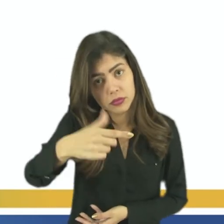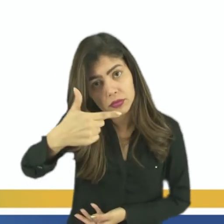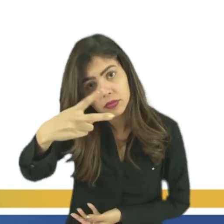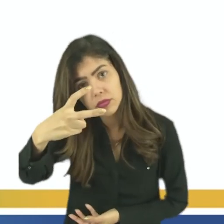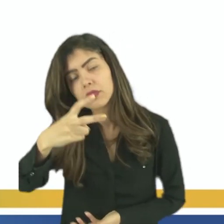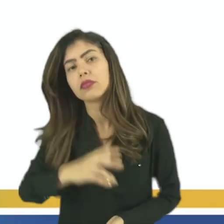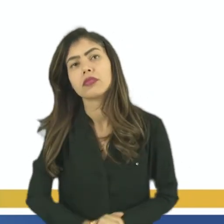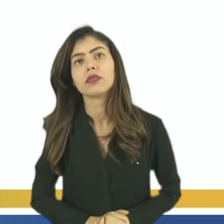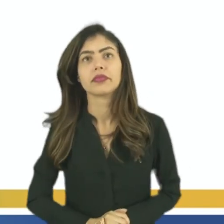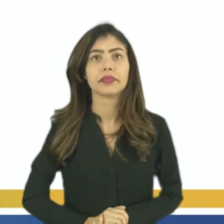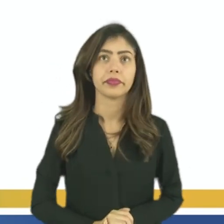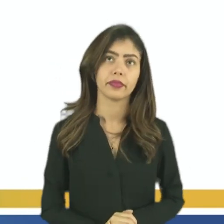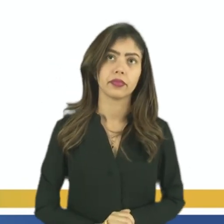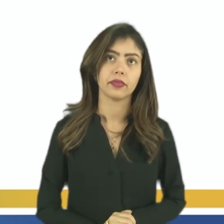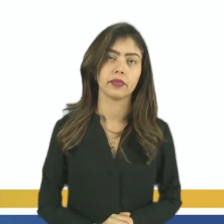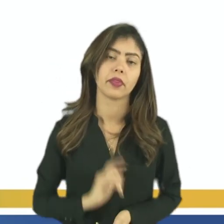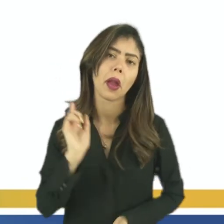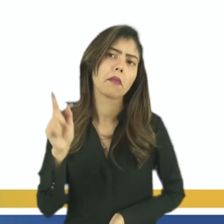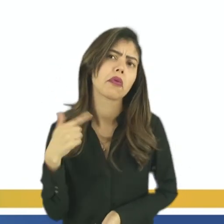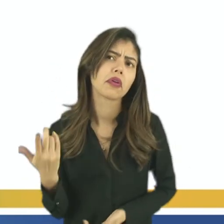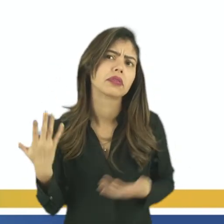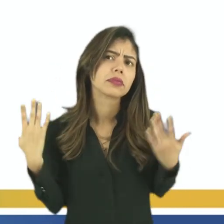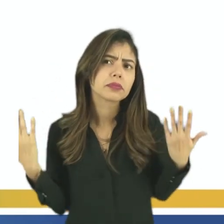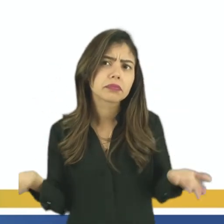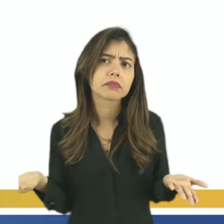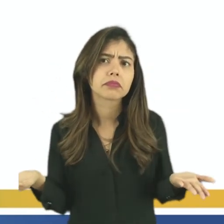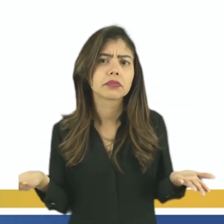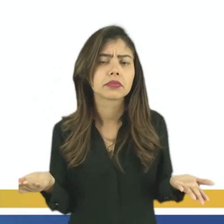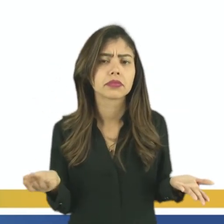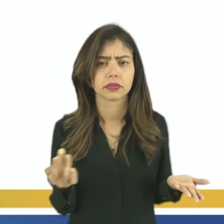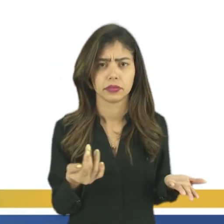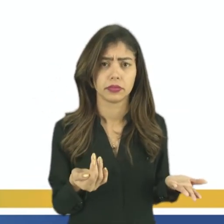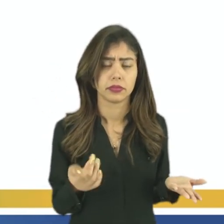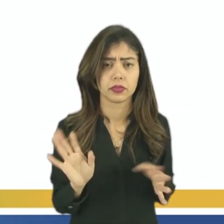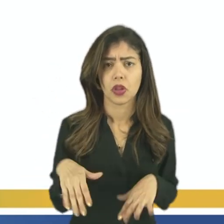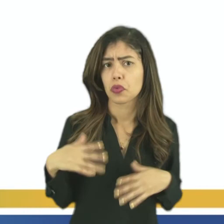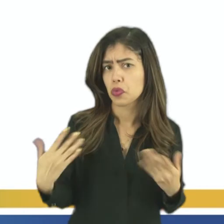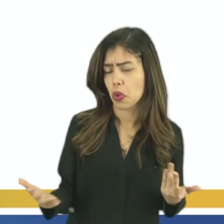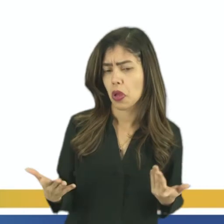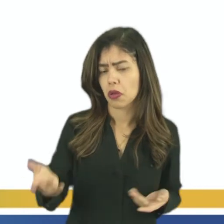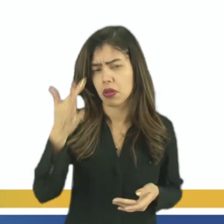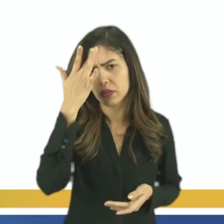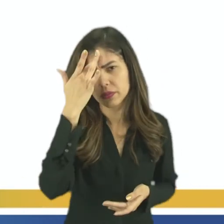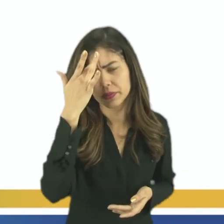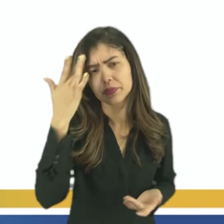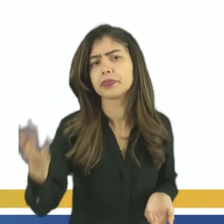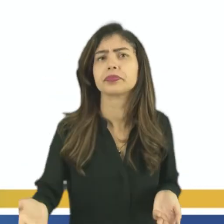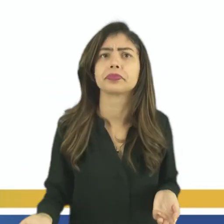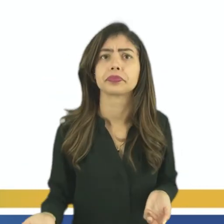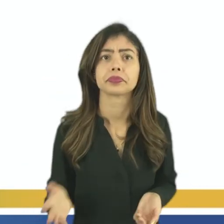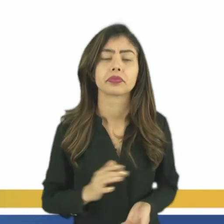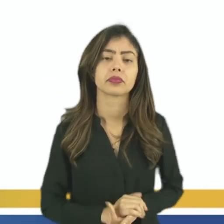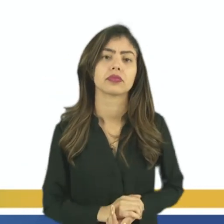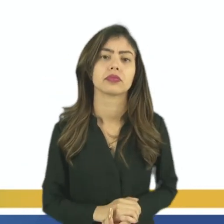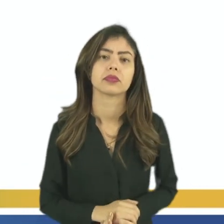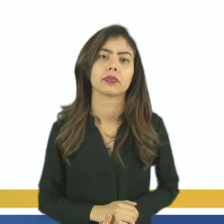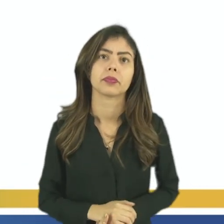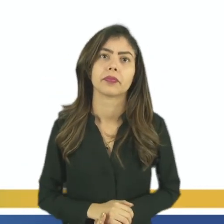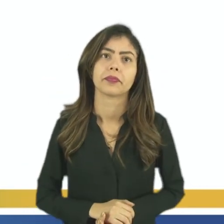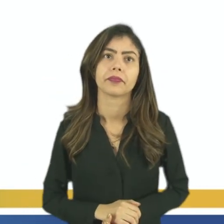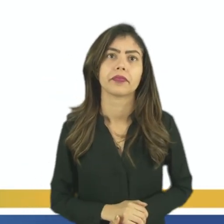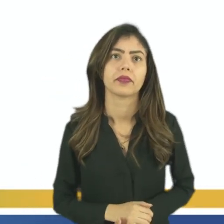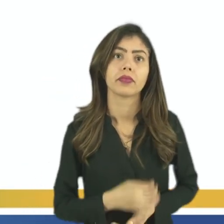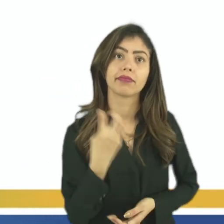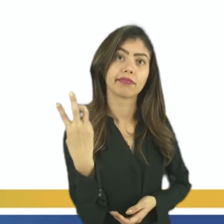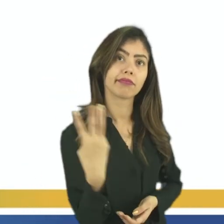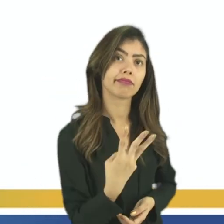-1,25 e quem seria a próxima né e aí qual que você acha qual que você desconfia